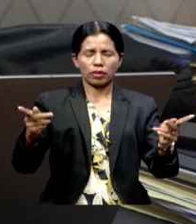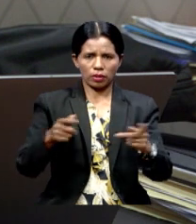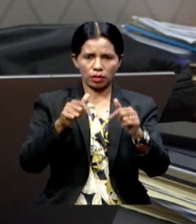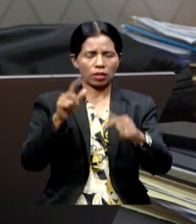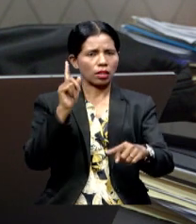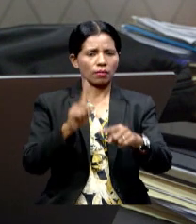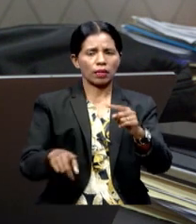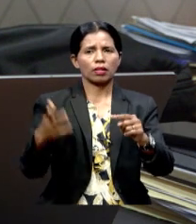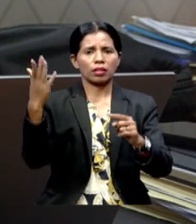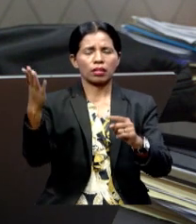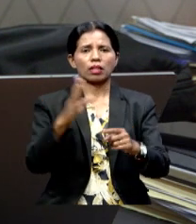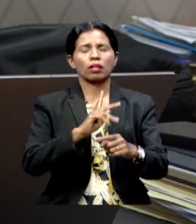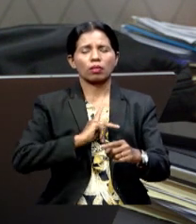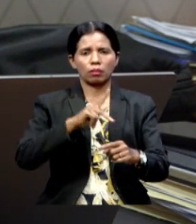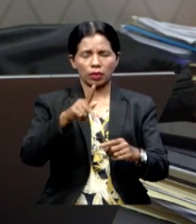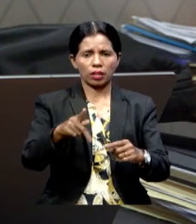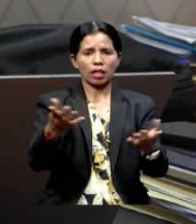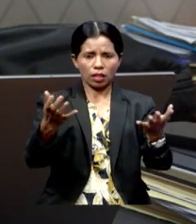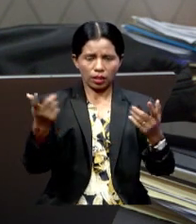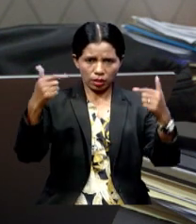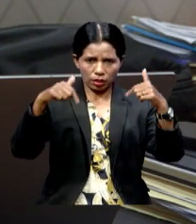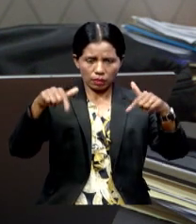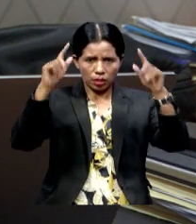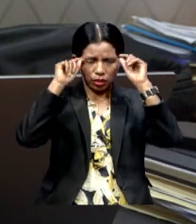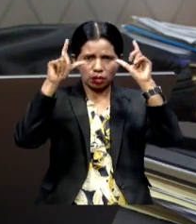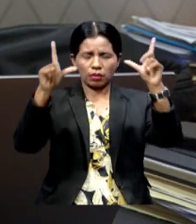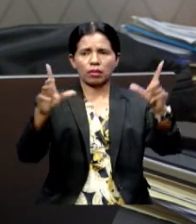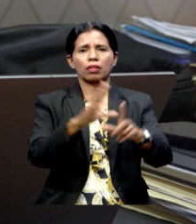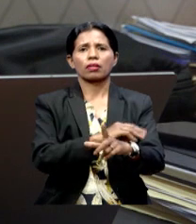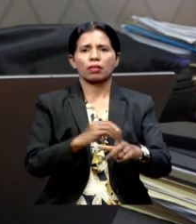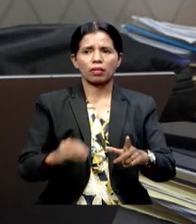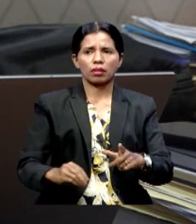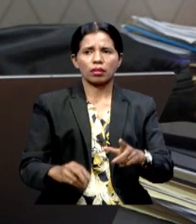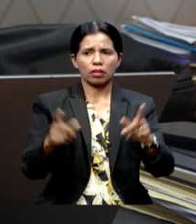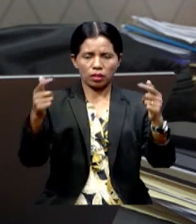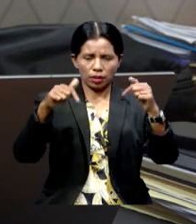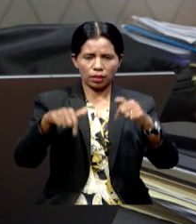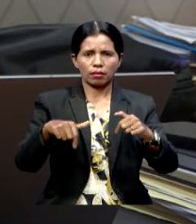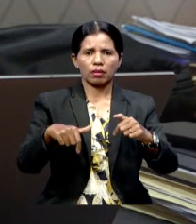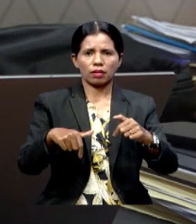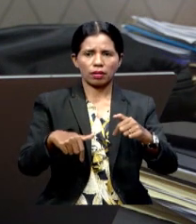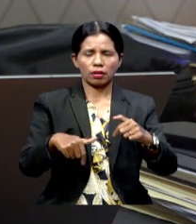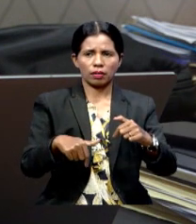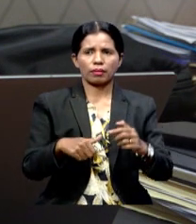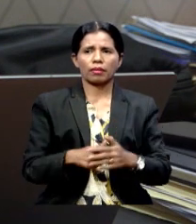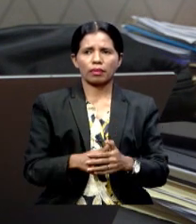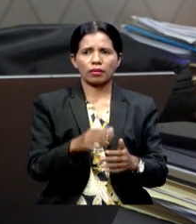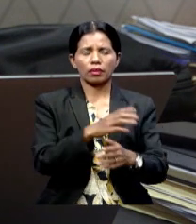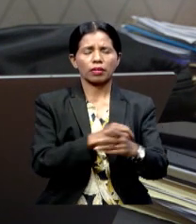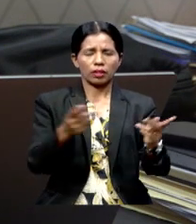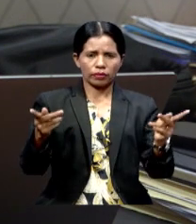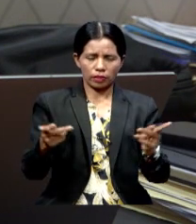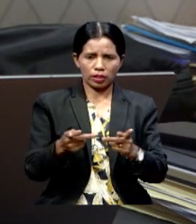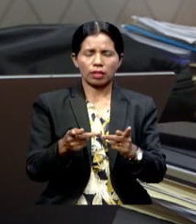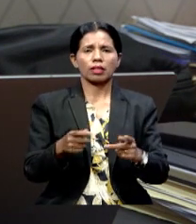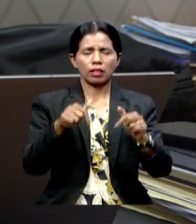bela halo descarregamento se akar ka tumai ya timor ni ting mai ka siha ya destino final quando